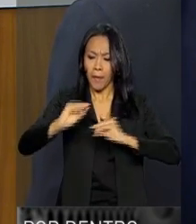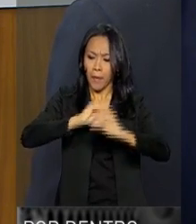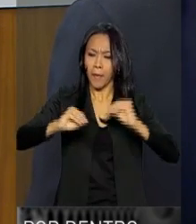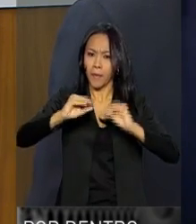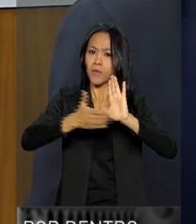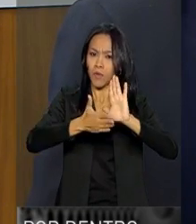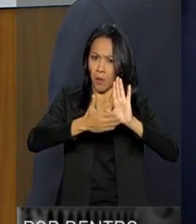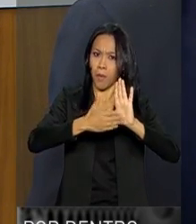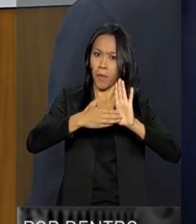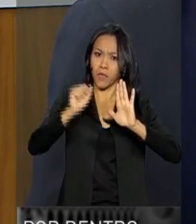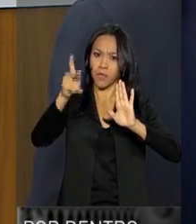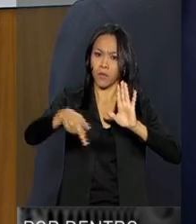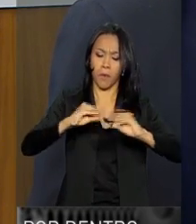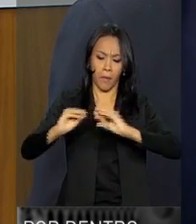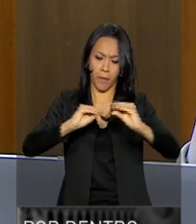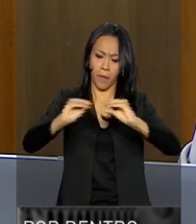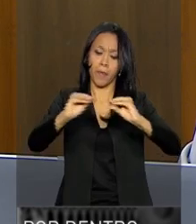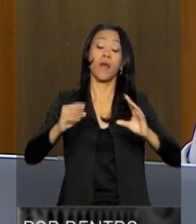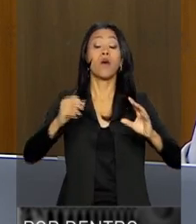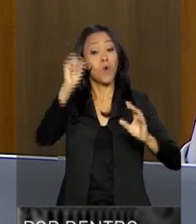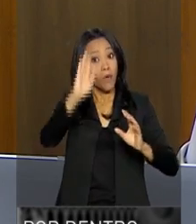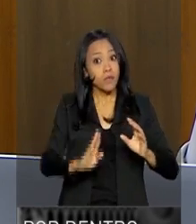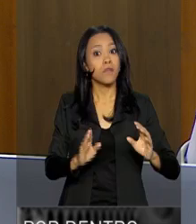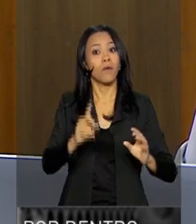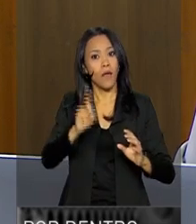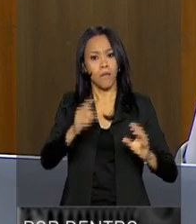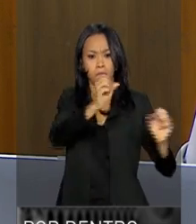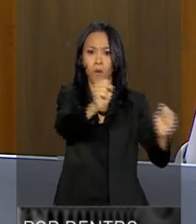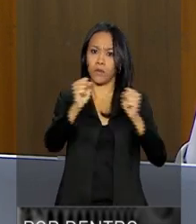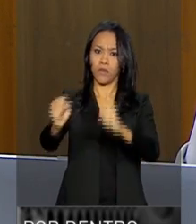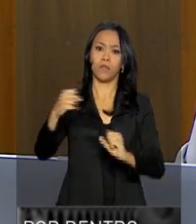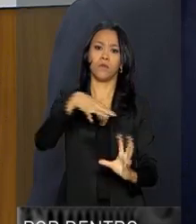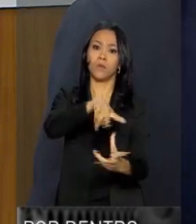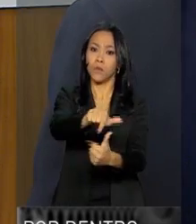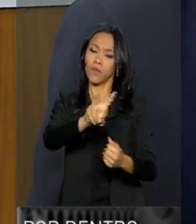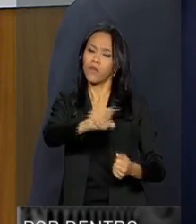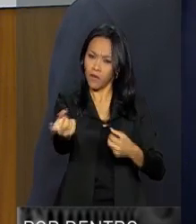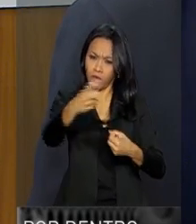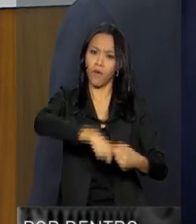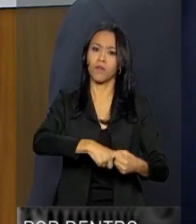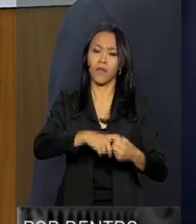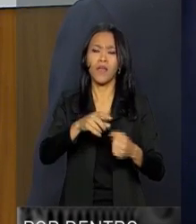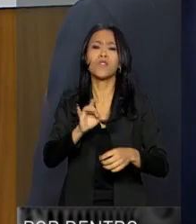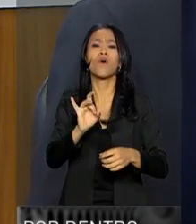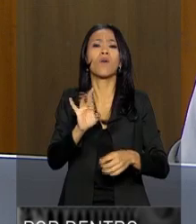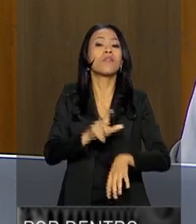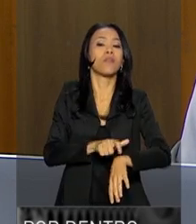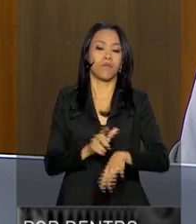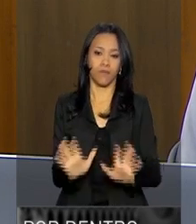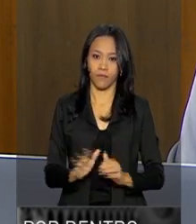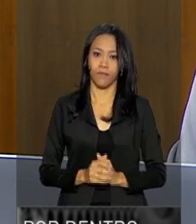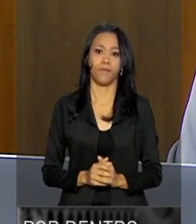de que o brasil é uma das maiores potências econômicas do mundo e que voltará a ser grau de investimento é questão de tempo